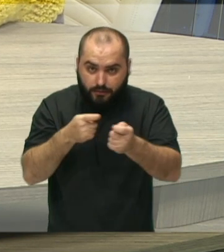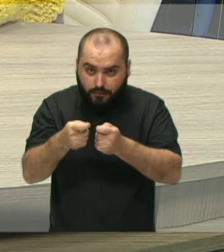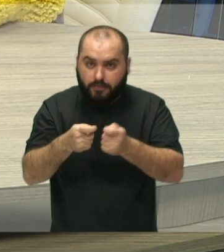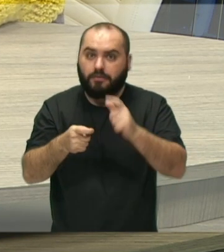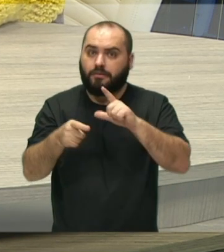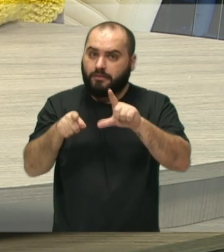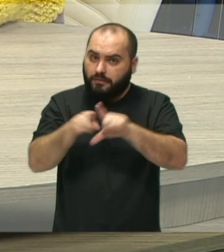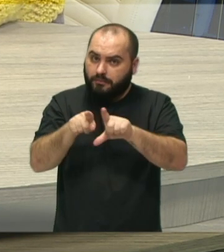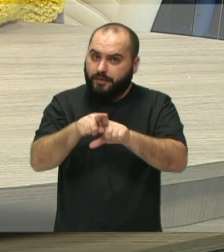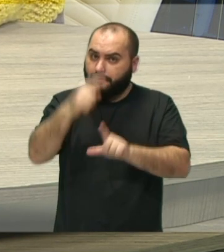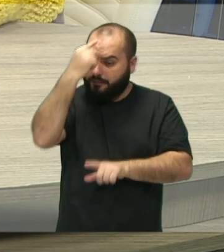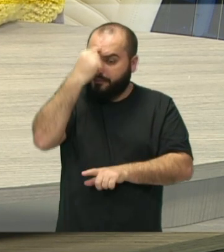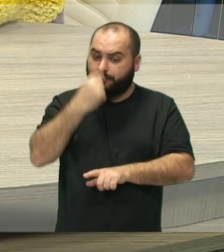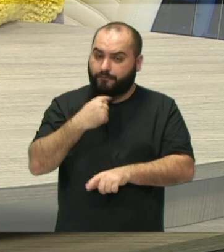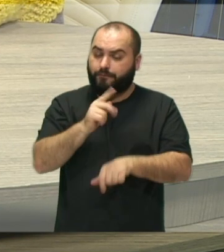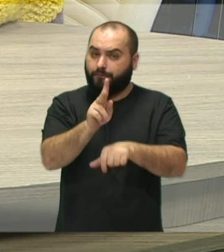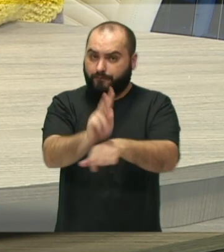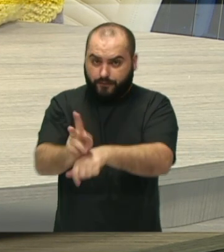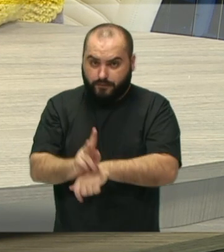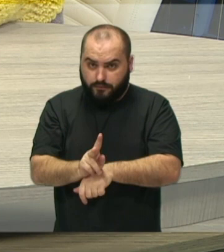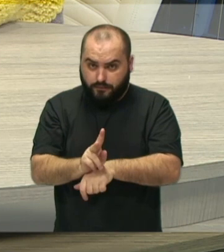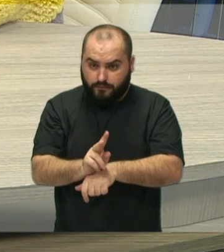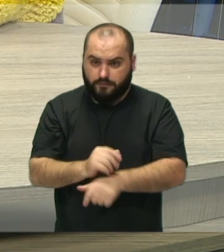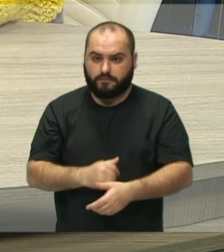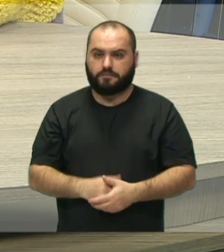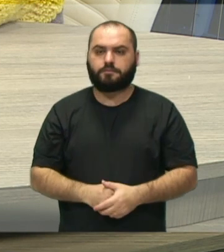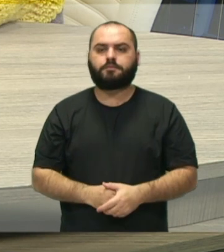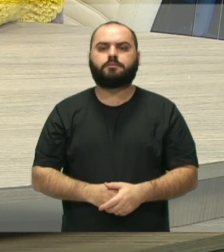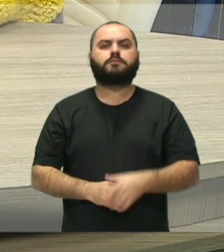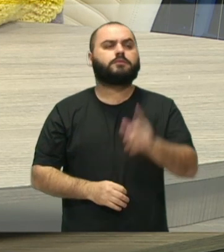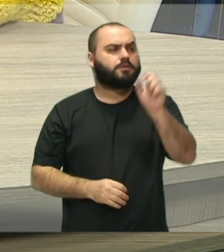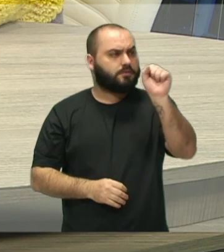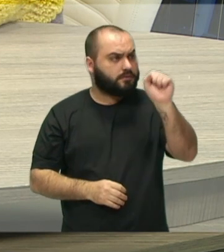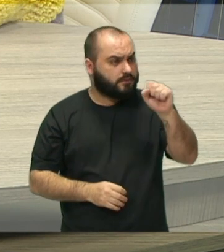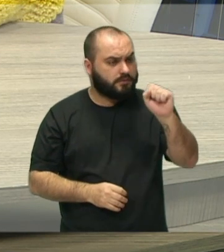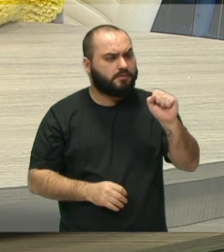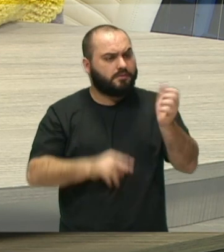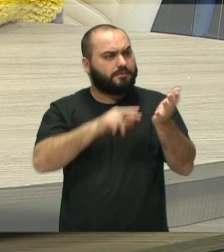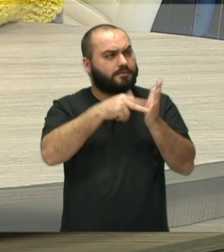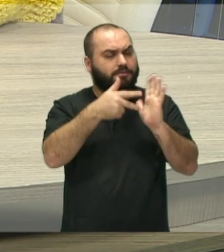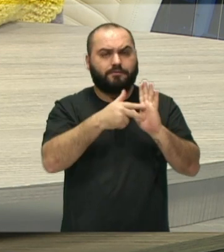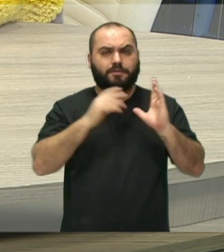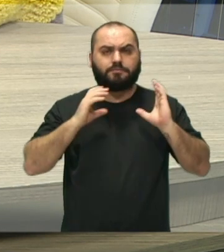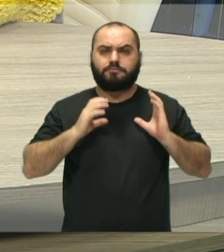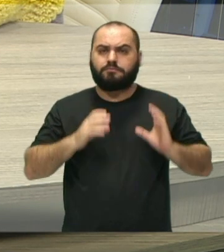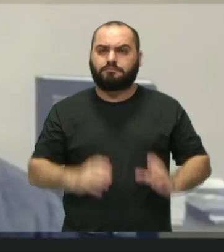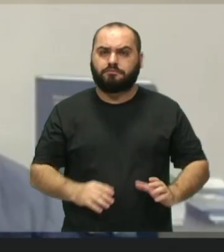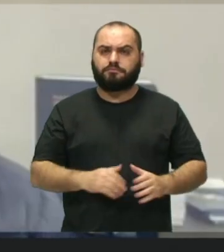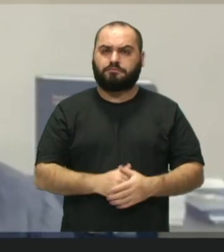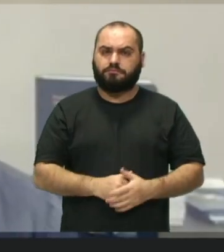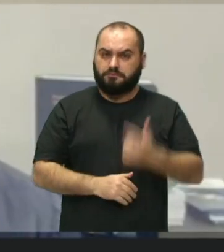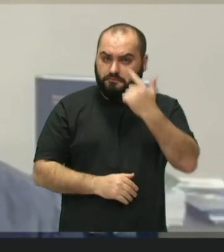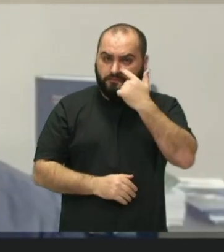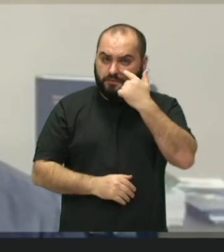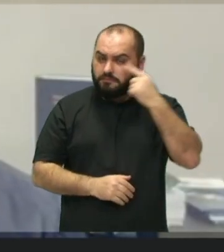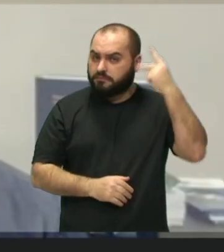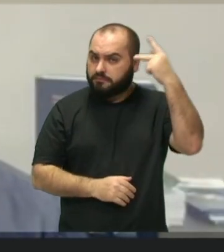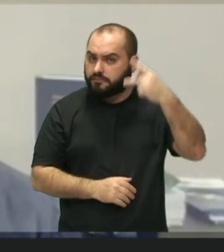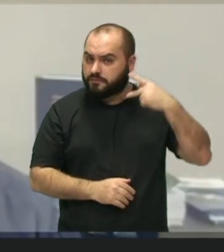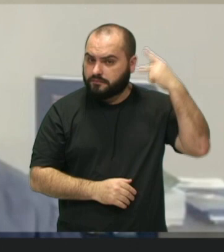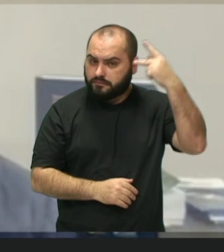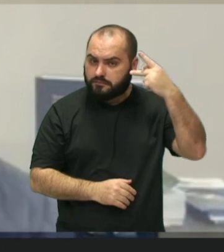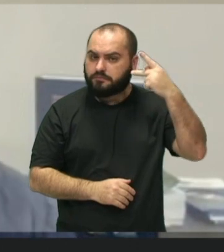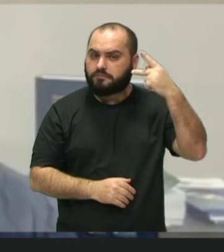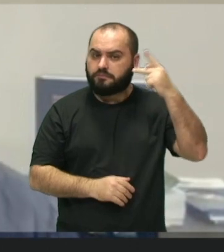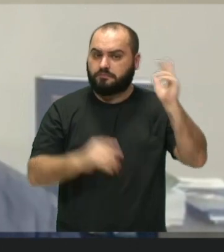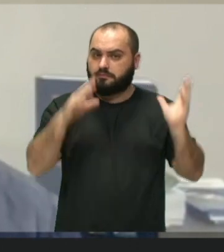caráter fiscalizatório. Sem dúvida, é ser cidadão, né? Nós temos aí talentos na política, né?